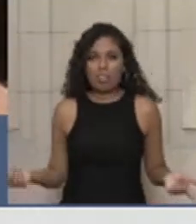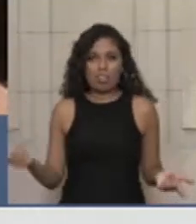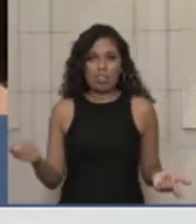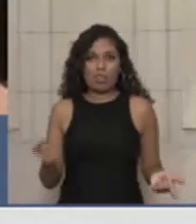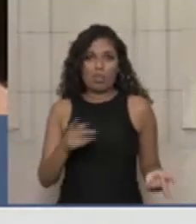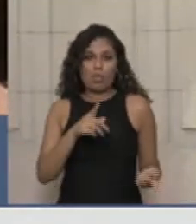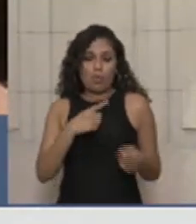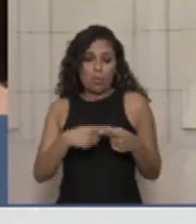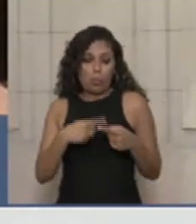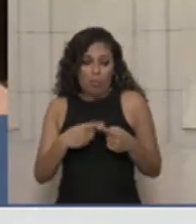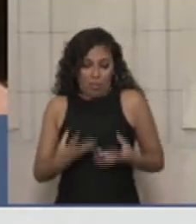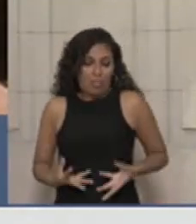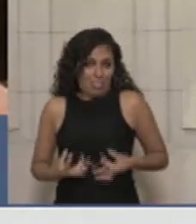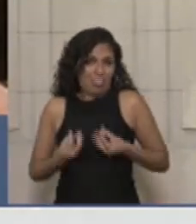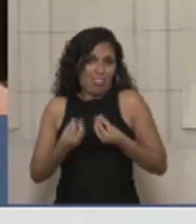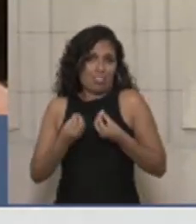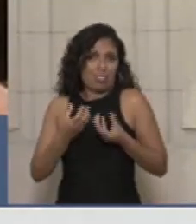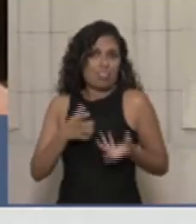porque tá com câncer.